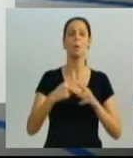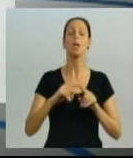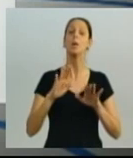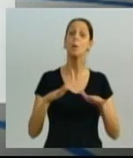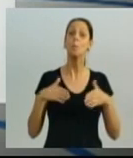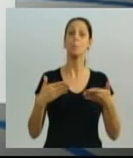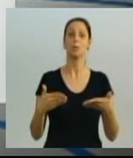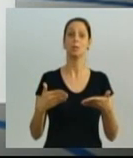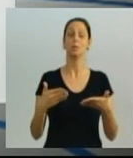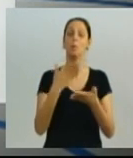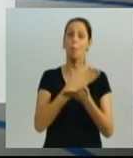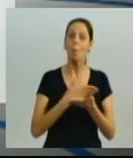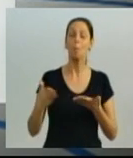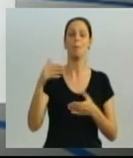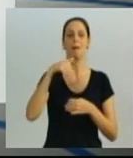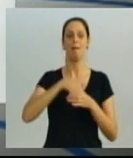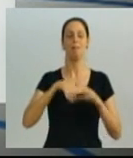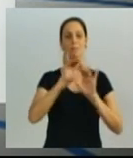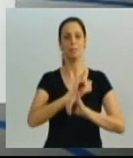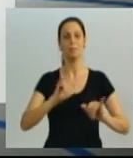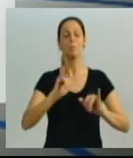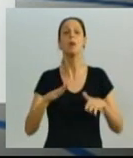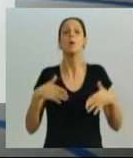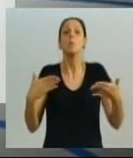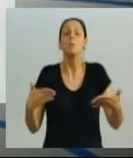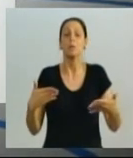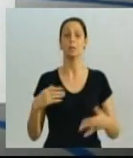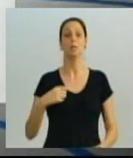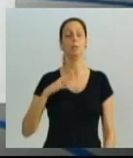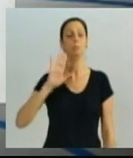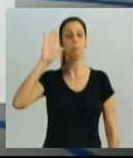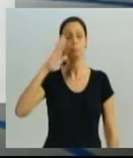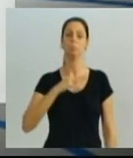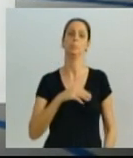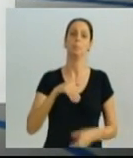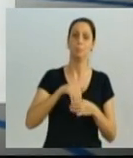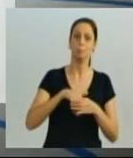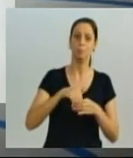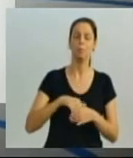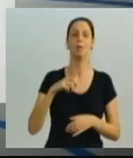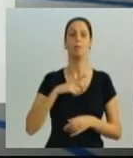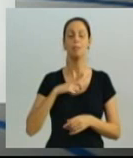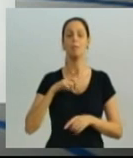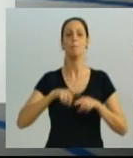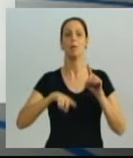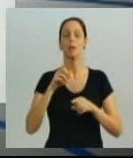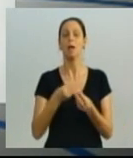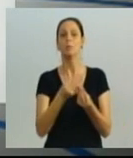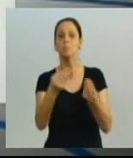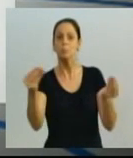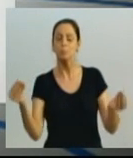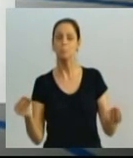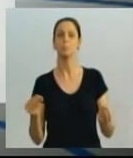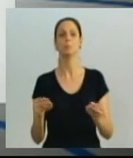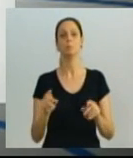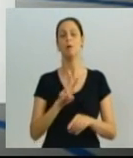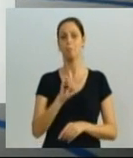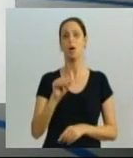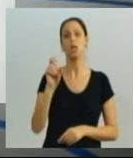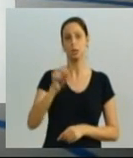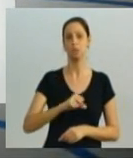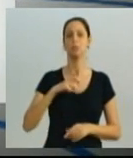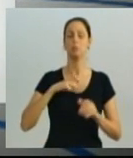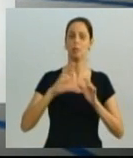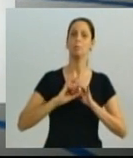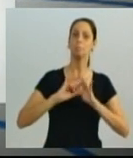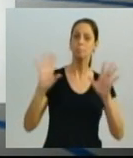que abre a campanha, quando é que o candidato vai ter condições de colocar algum material na rua, vai ter o corpo, vai ter autorização,